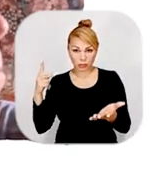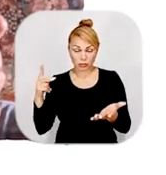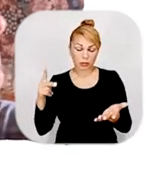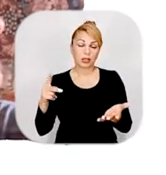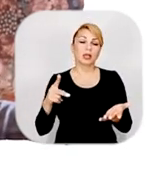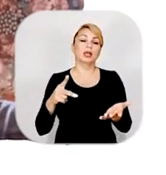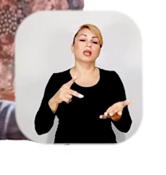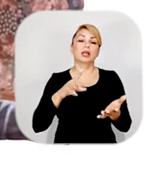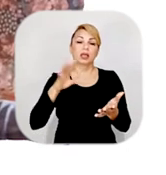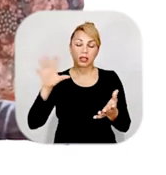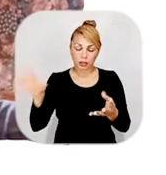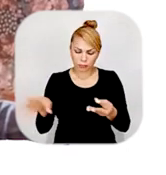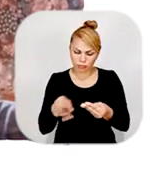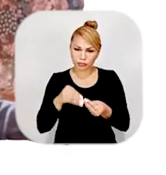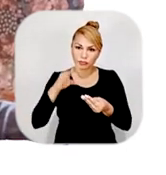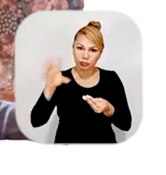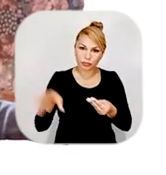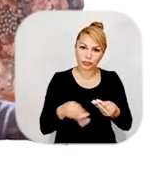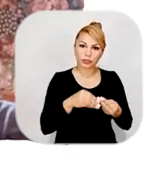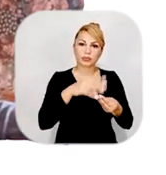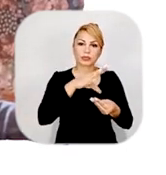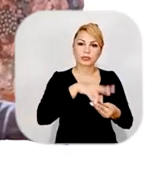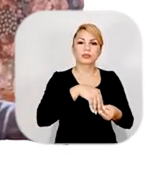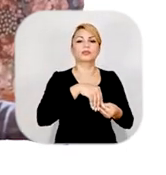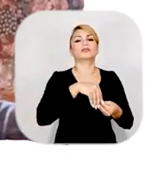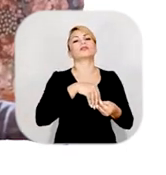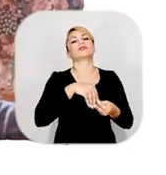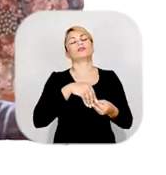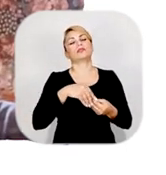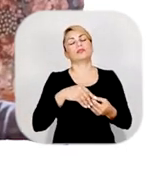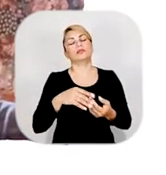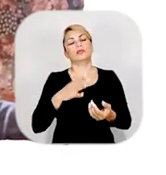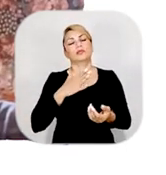as informações que eu consegui obter